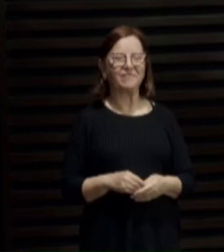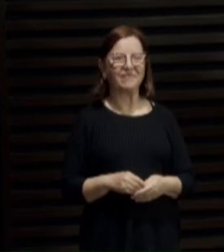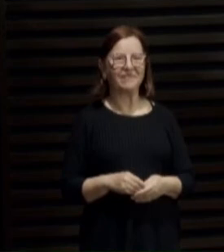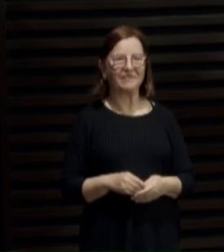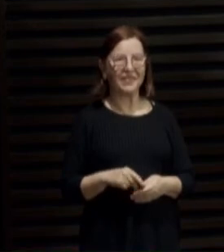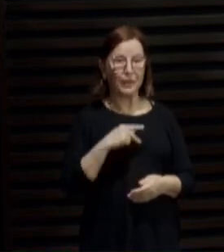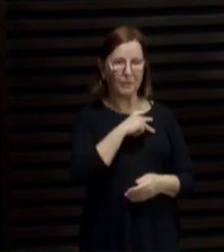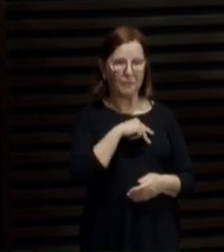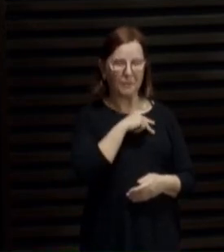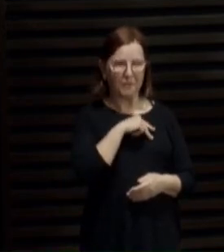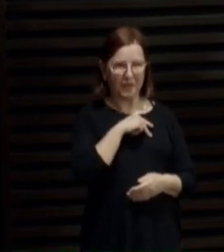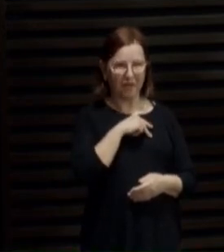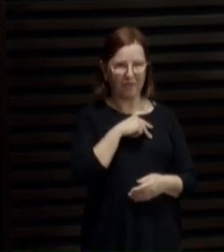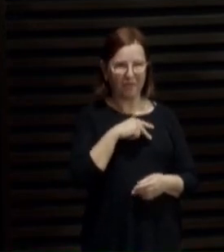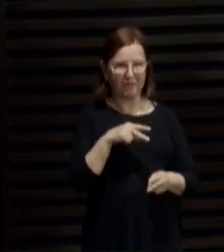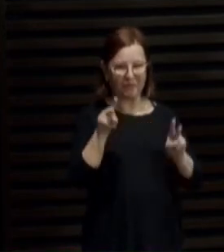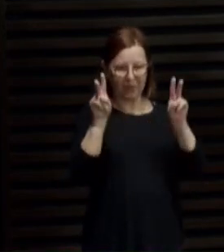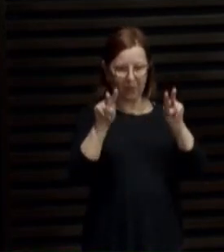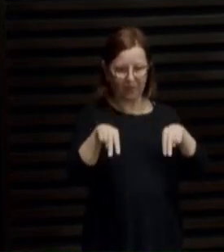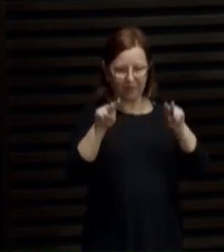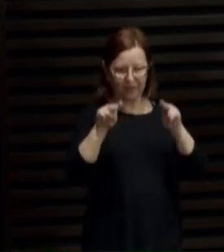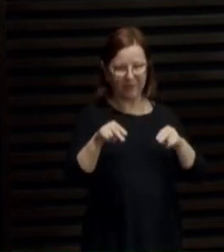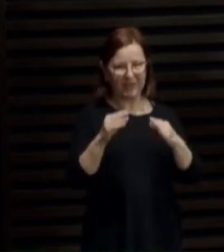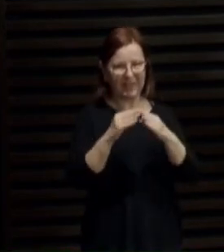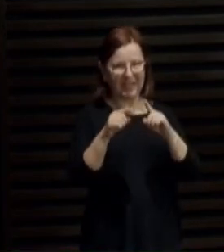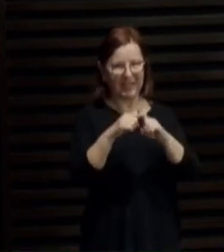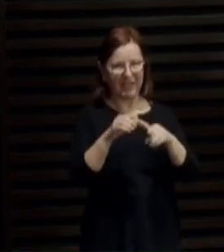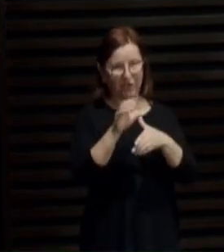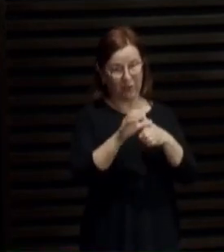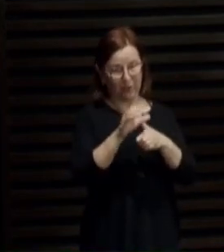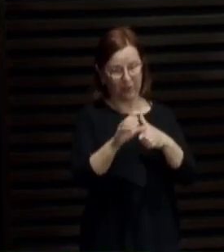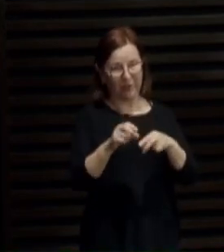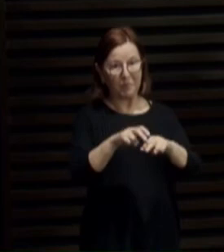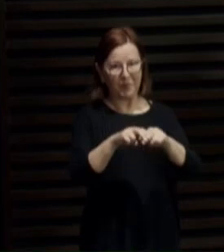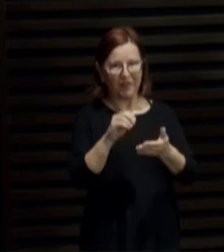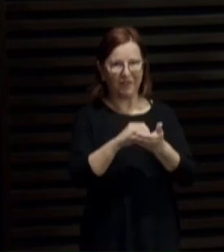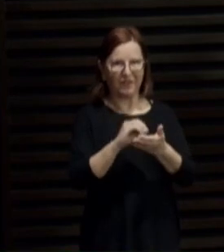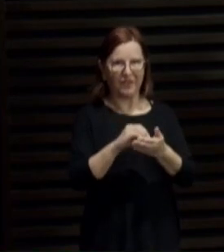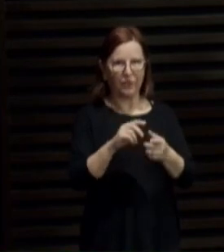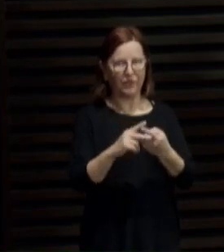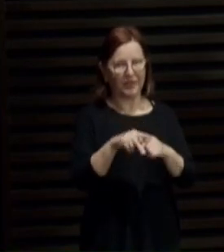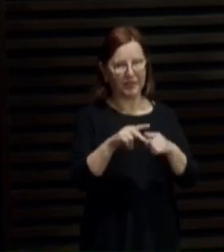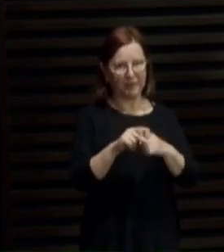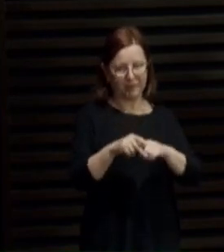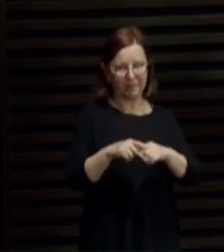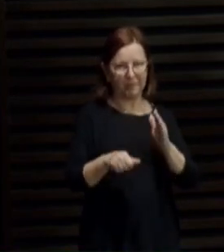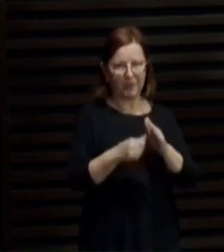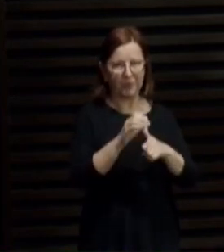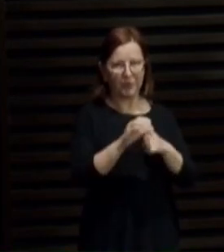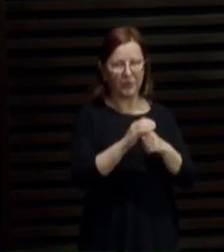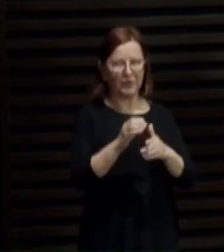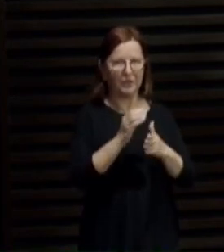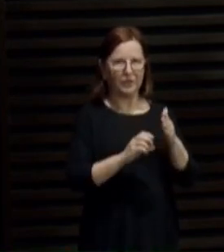analisando a igreja de Corinto, por causa da falta de disciplina, ele diz em 1 Coríntios capítulo 5, versículos 6